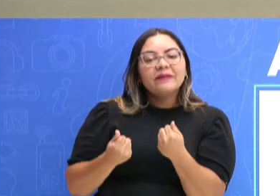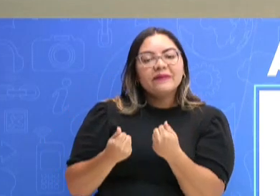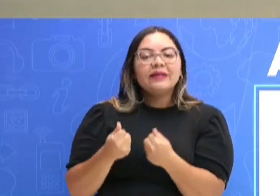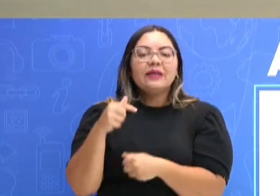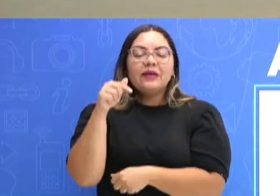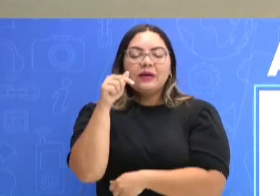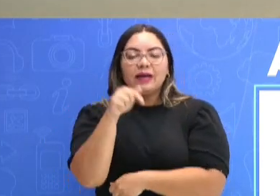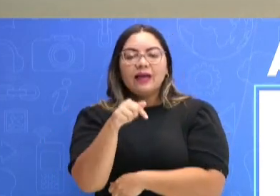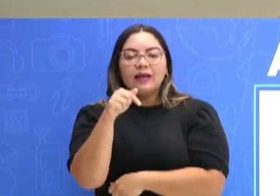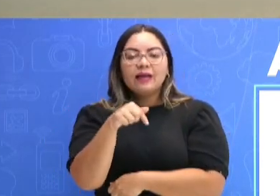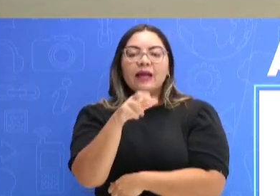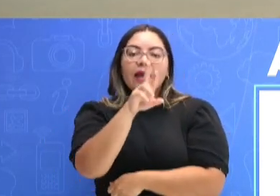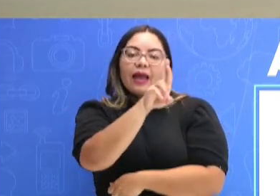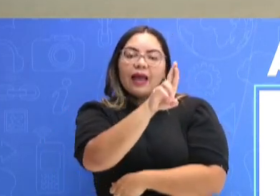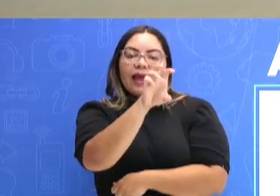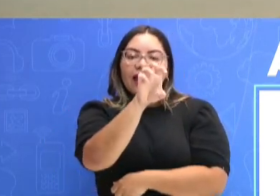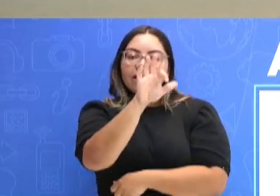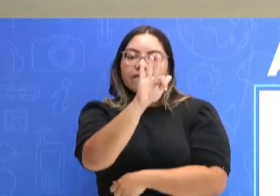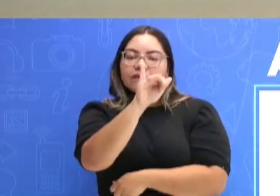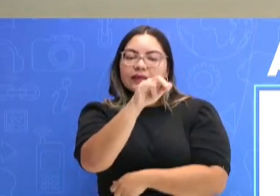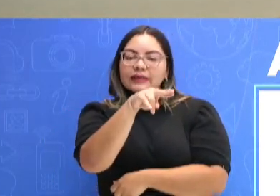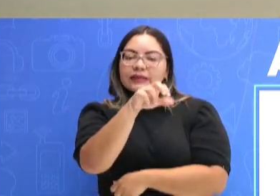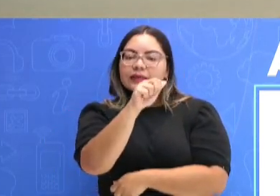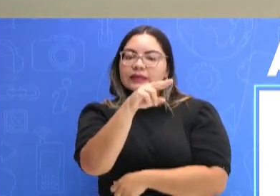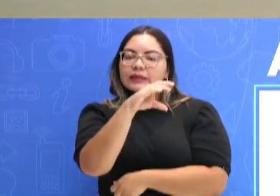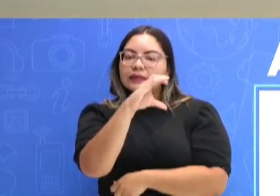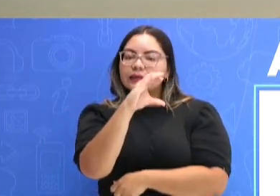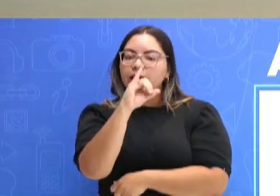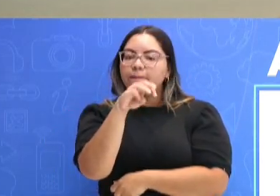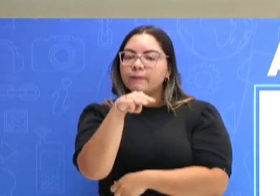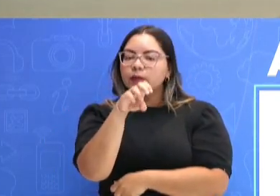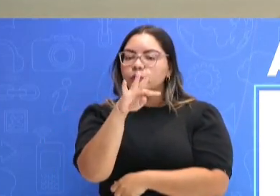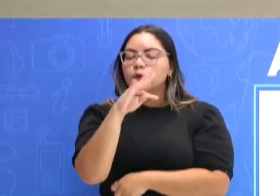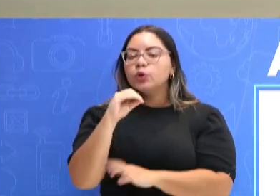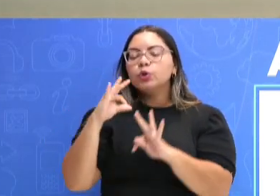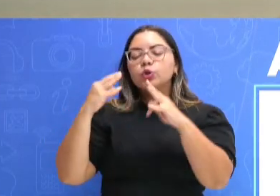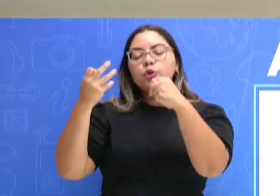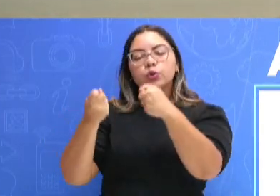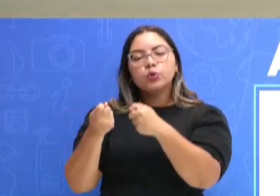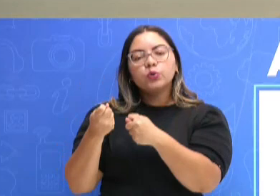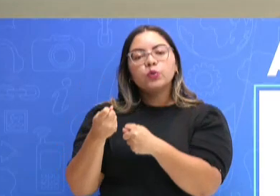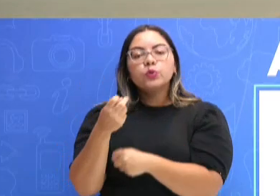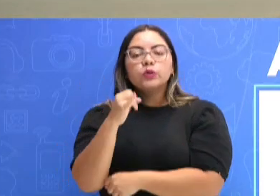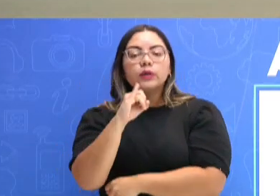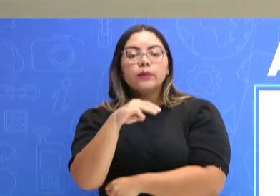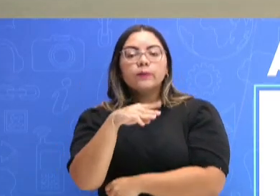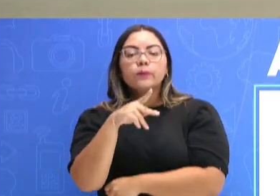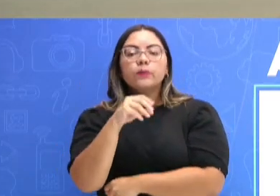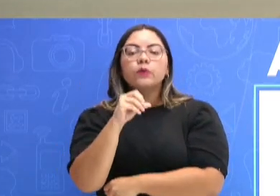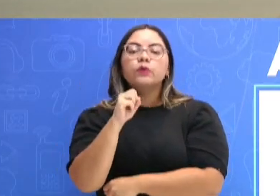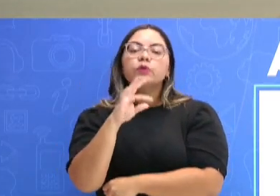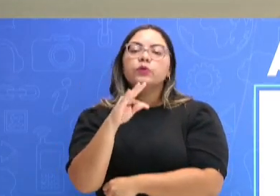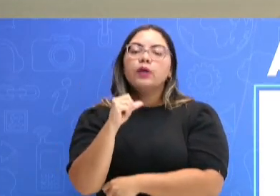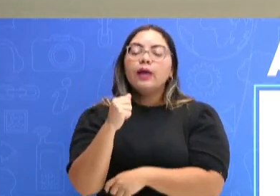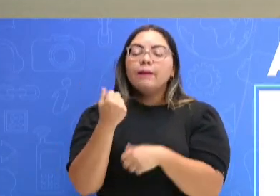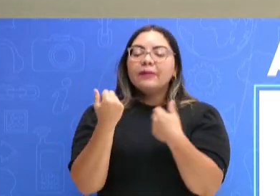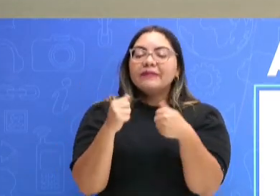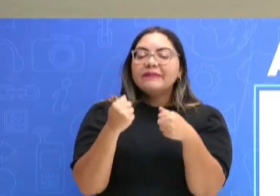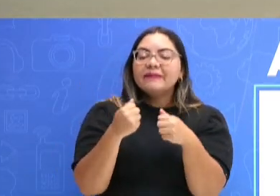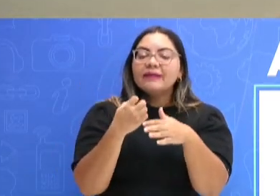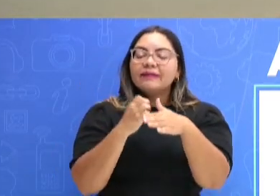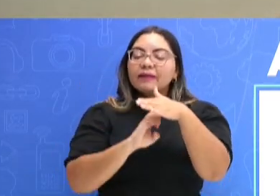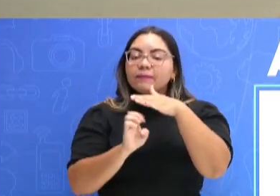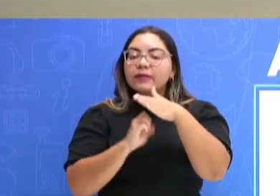lei, que é o refinanciamento de todos os impostos. Para as empresas continuarem vivas, é necessário que ela pague seus impostos.